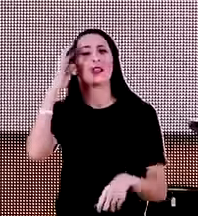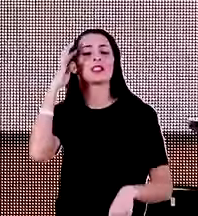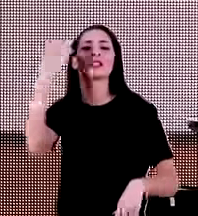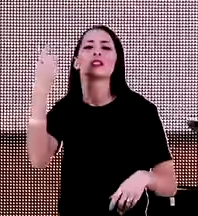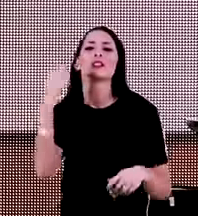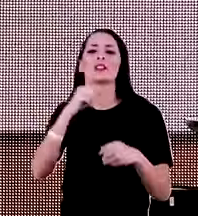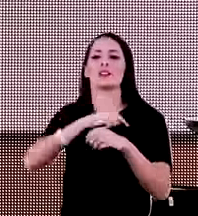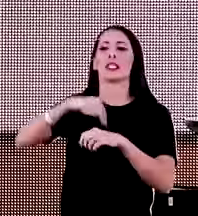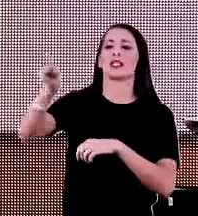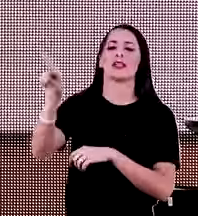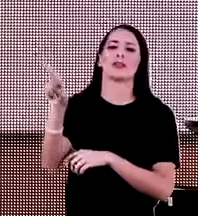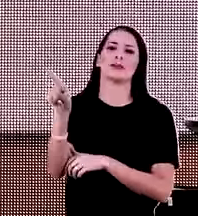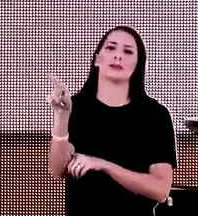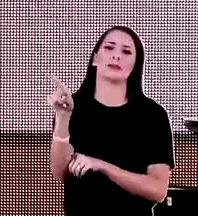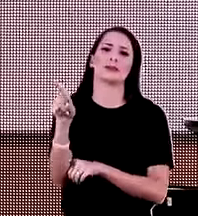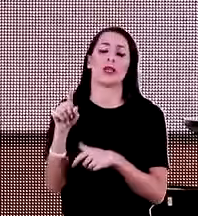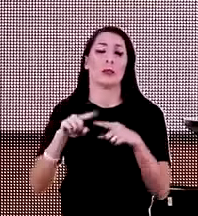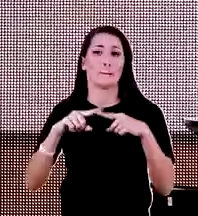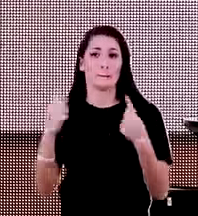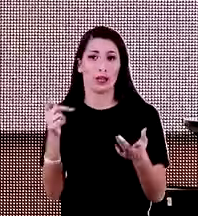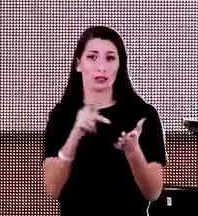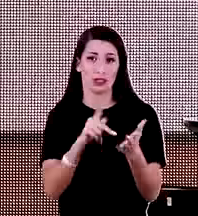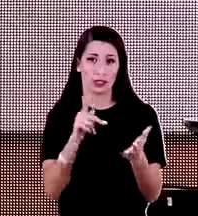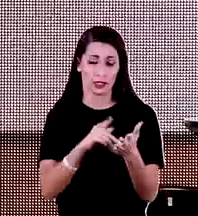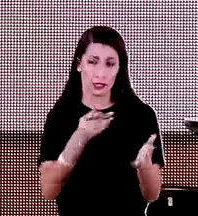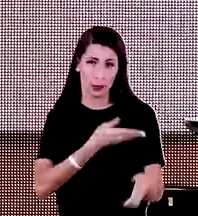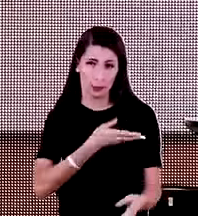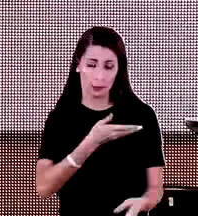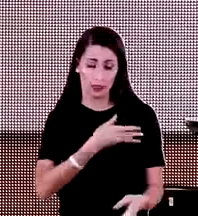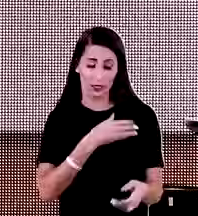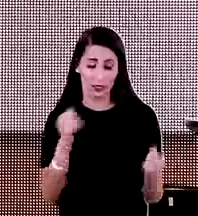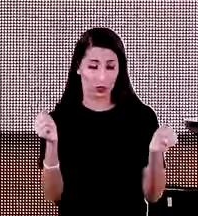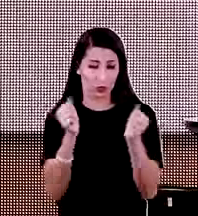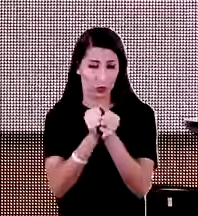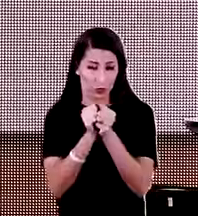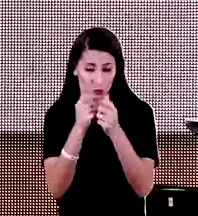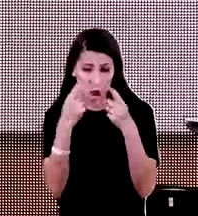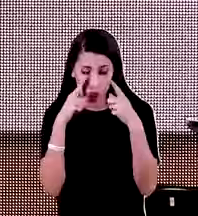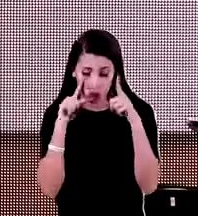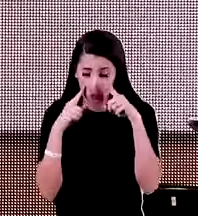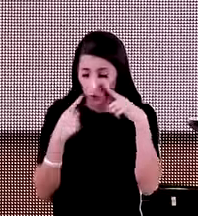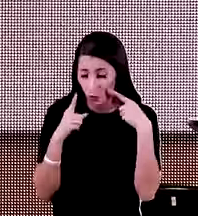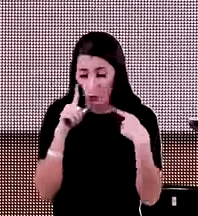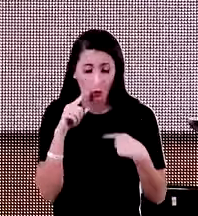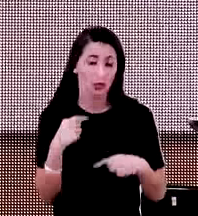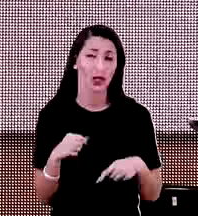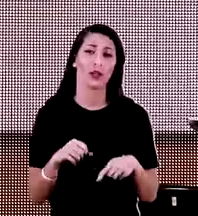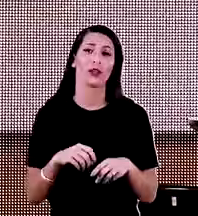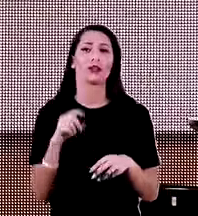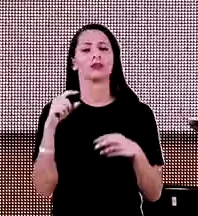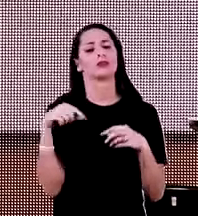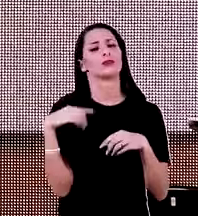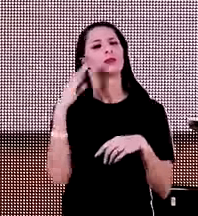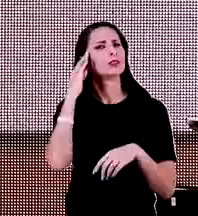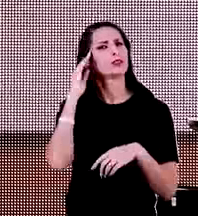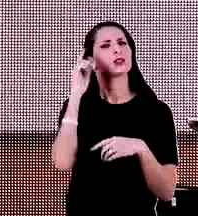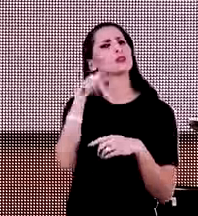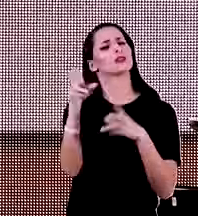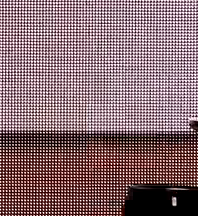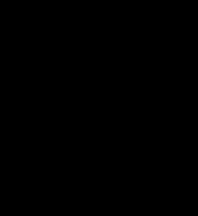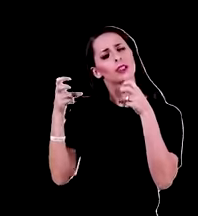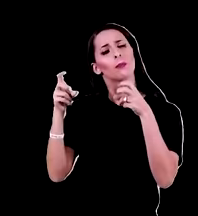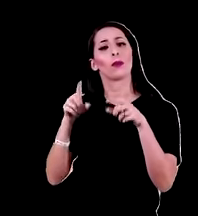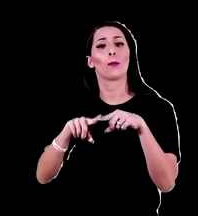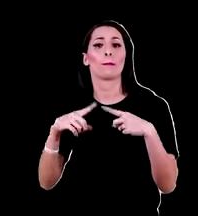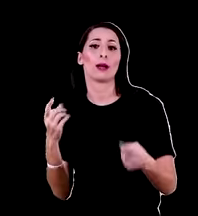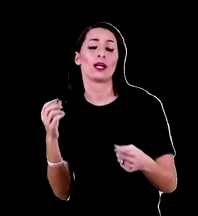amiga é aquela que chora com a gente. Não sei se você percebeu, mas a mesma causa que fez com que Orfa